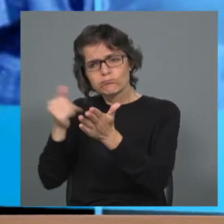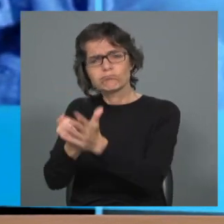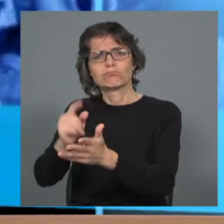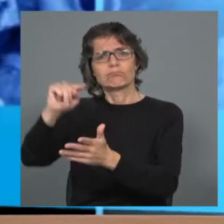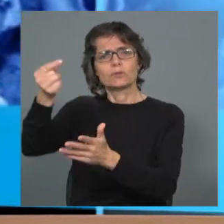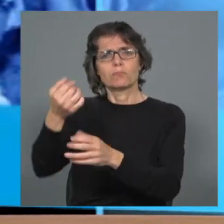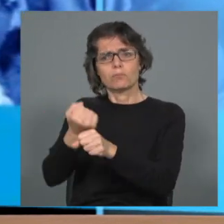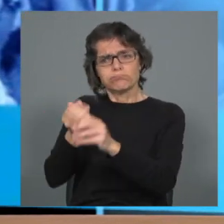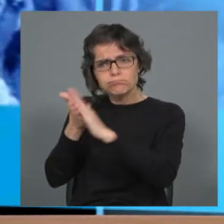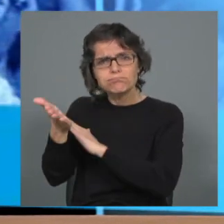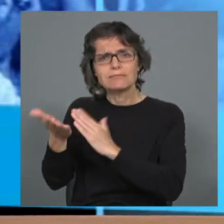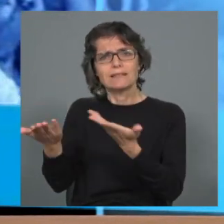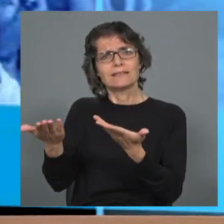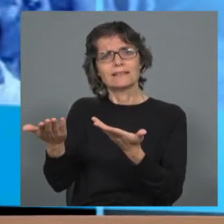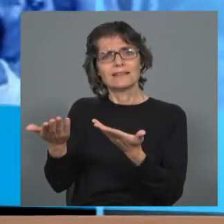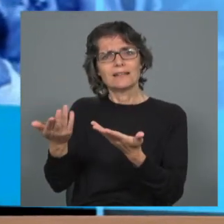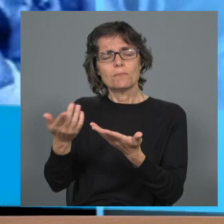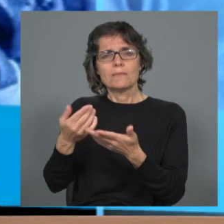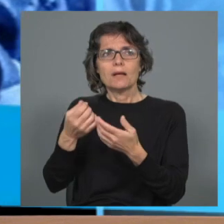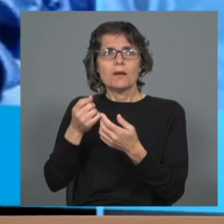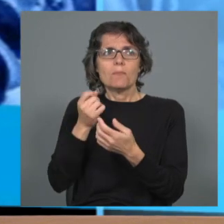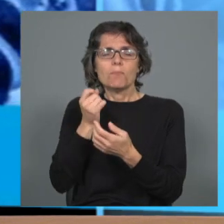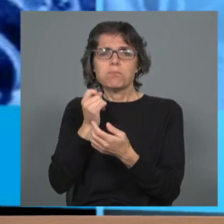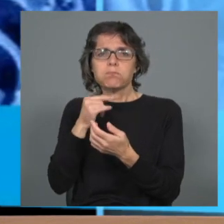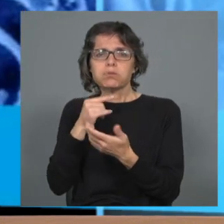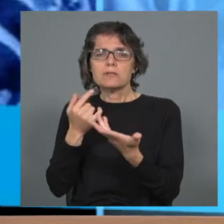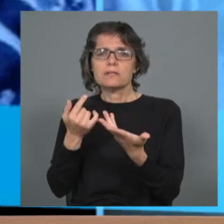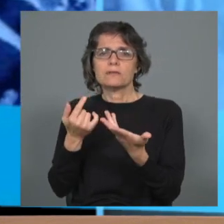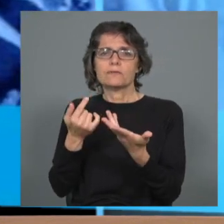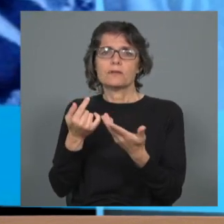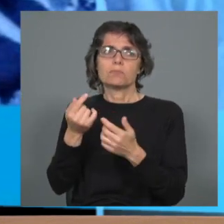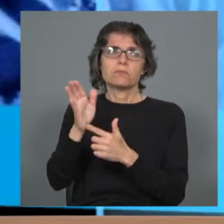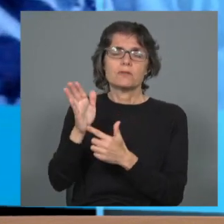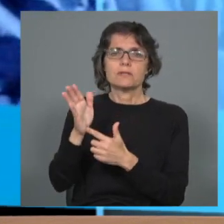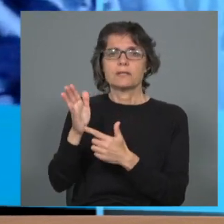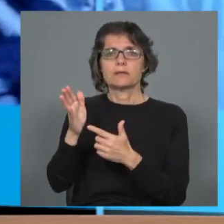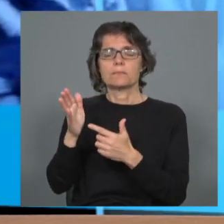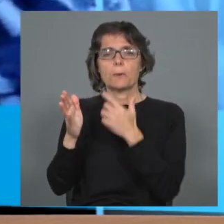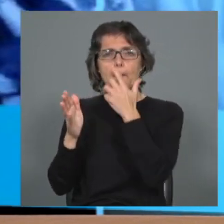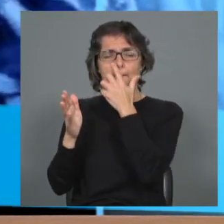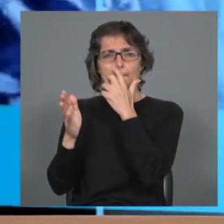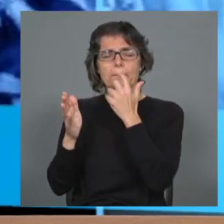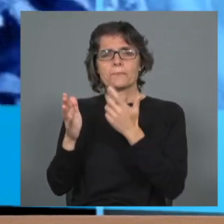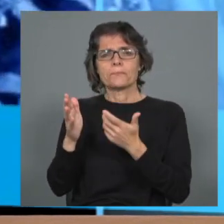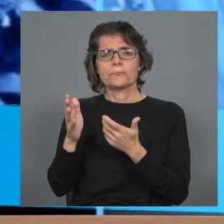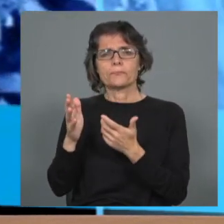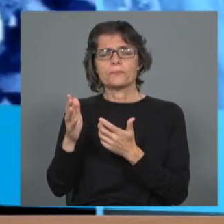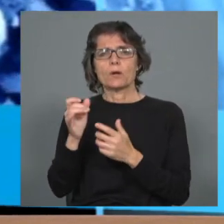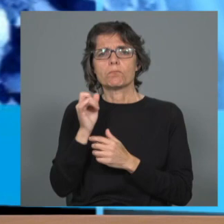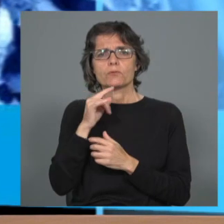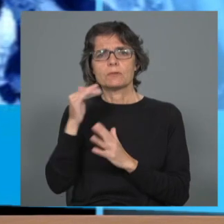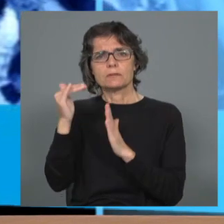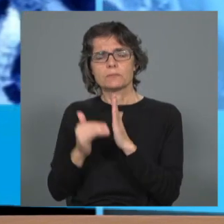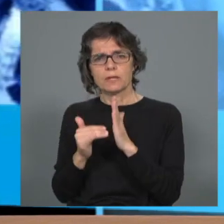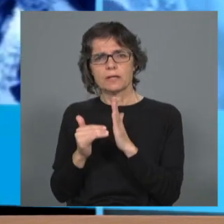conseguem... talvez com menos oportunidades no que diz respeito às miúdas, é verdade, no que diz respeito